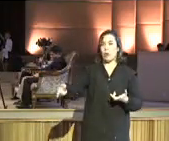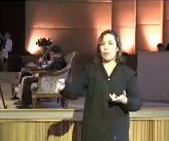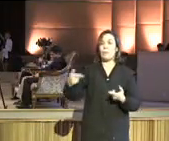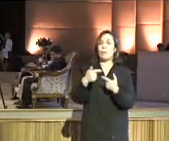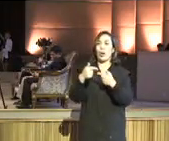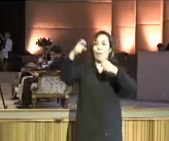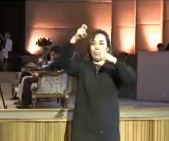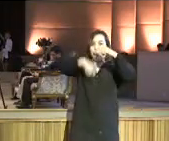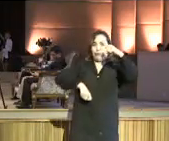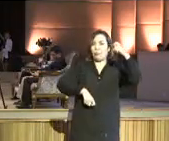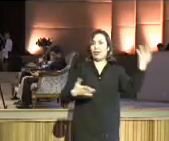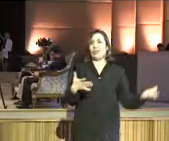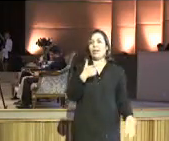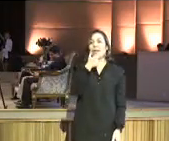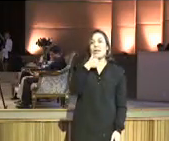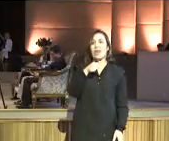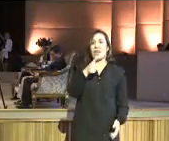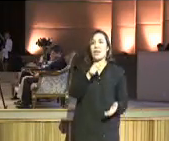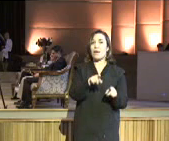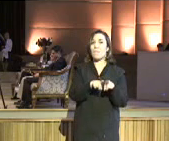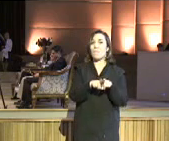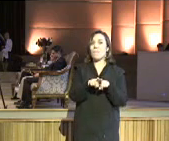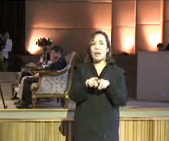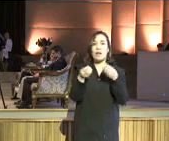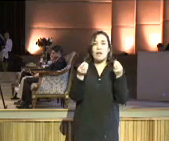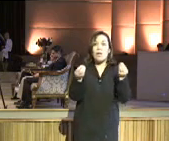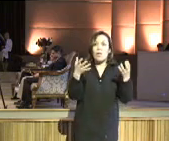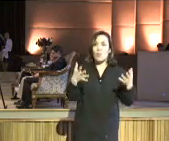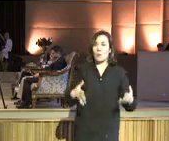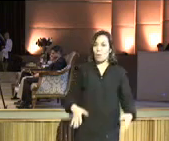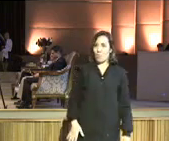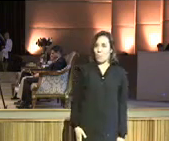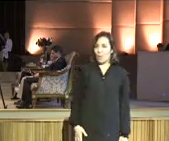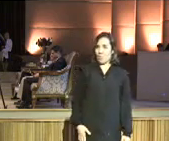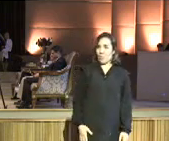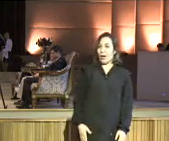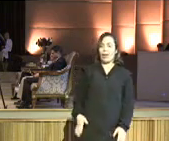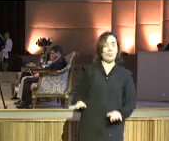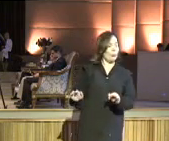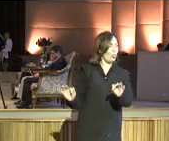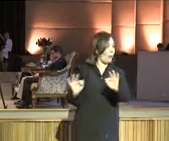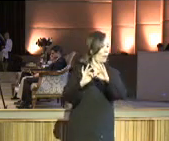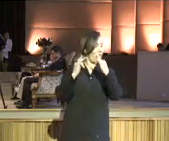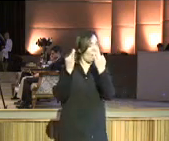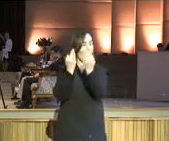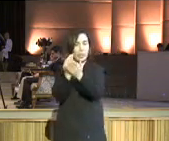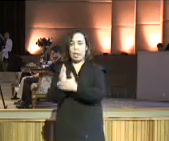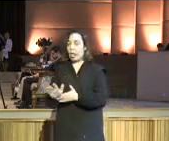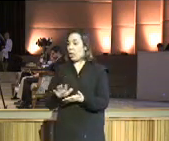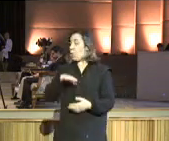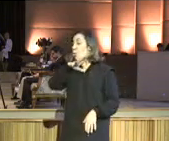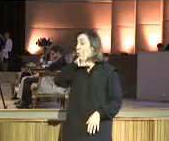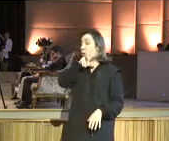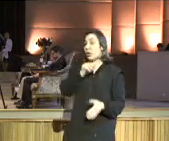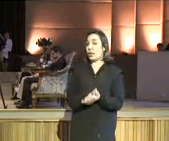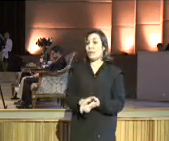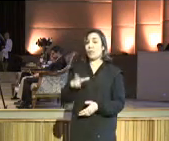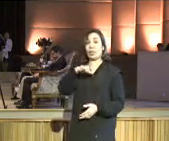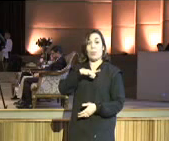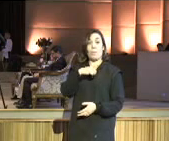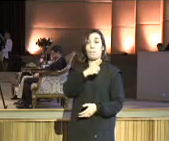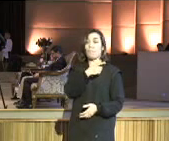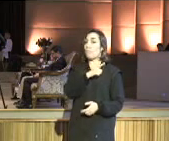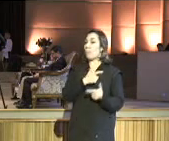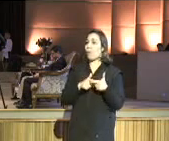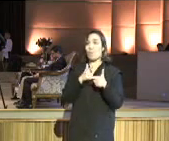da interferência de amigos de Davi, ele retorna à terra. Mas Davi decide não